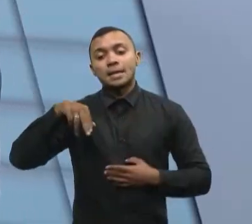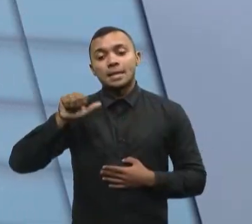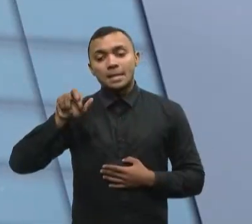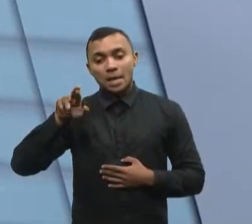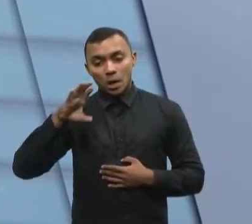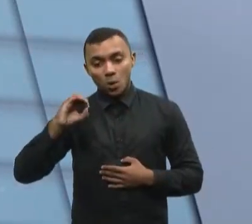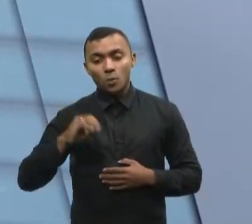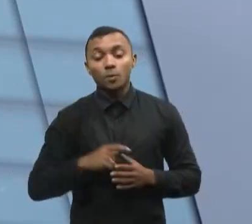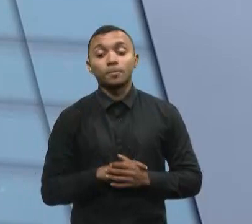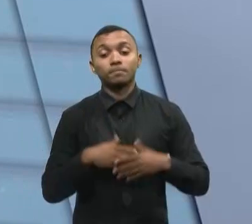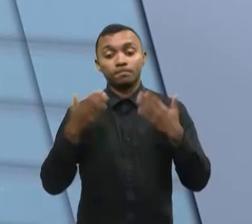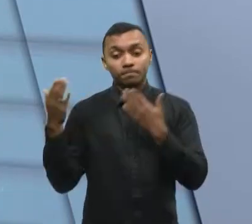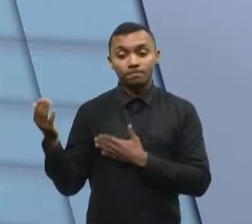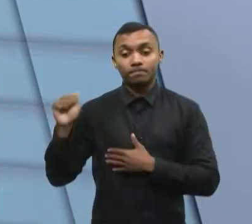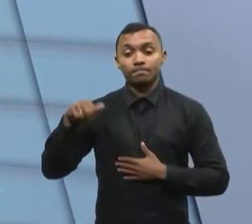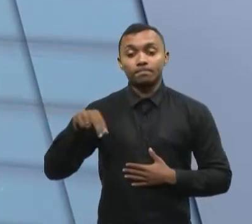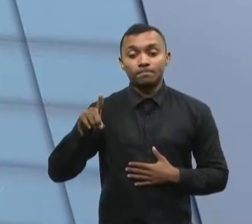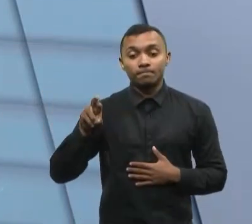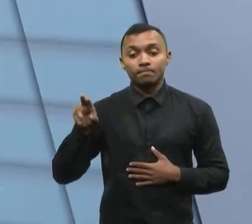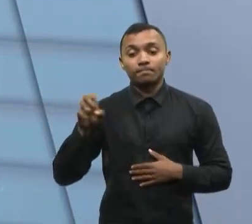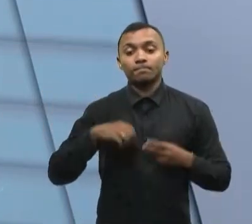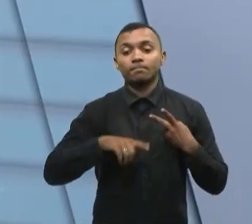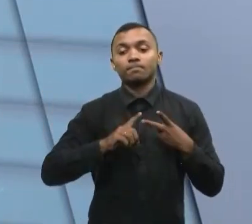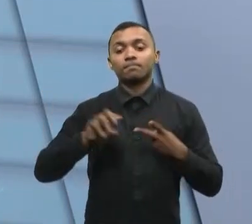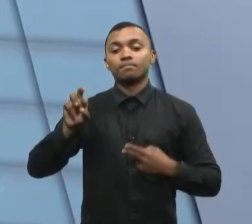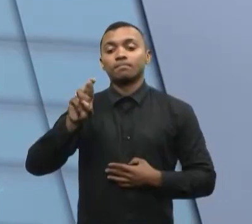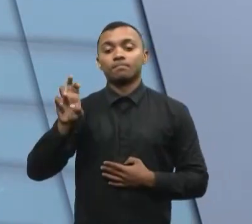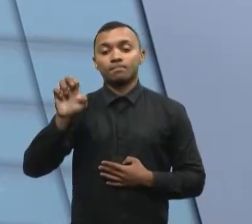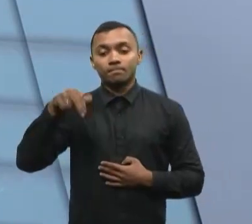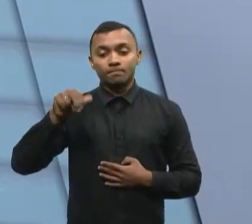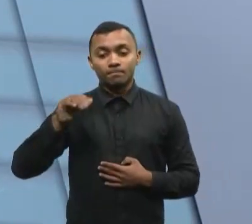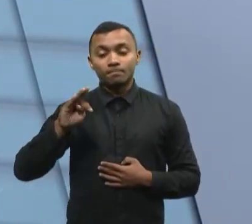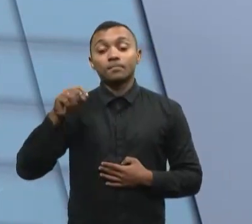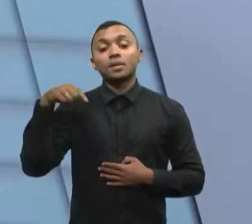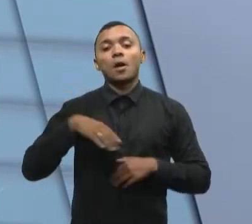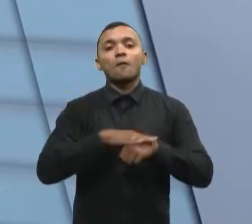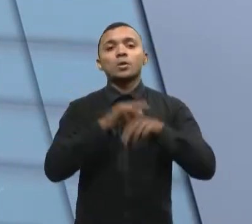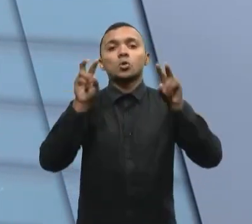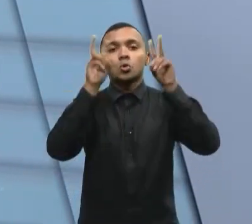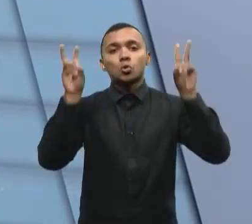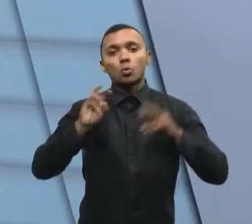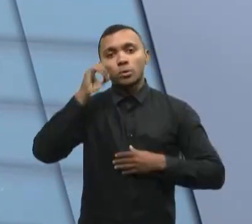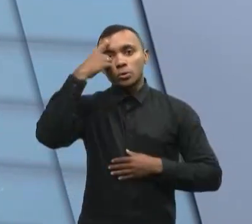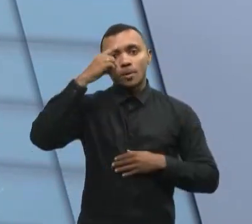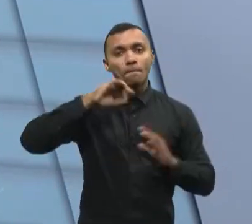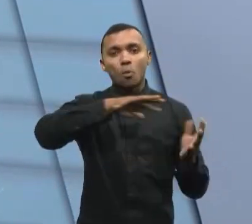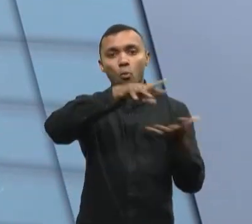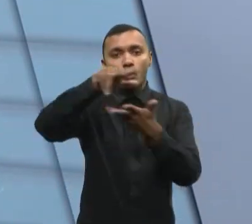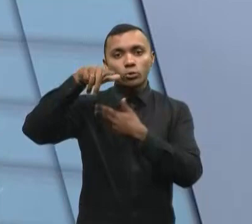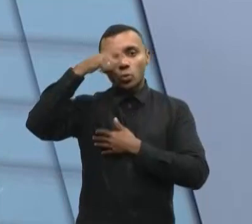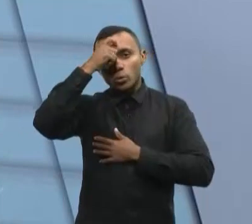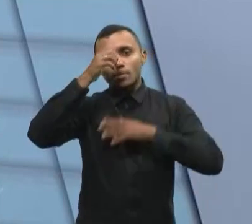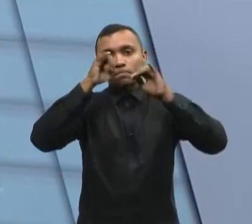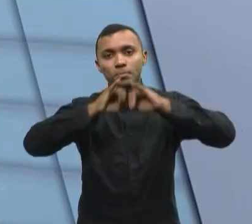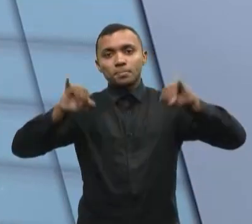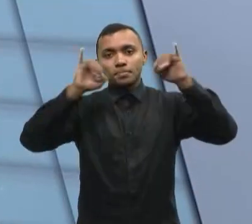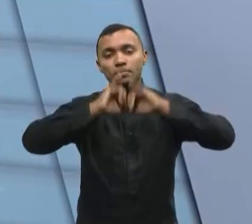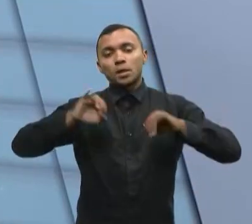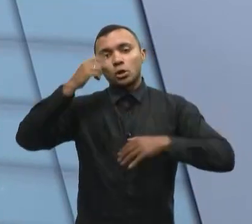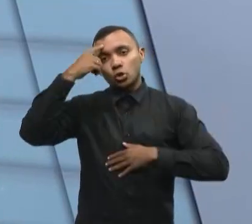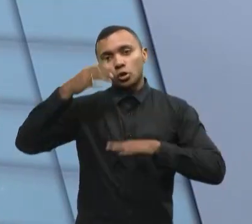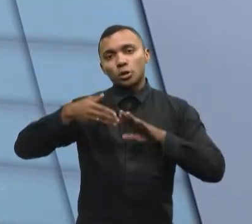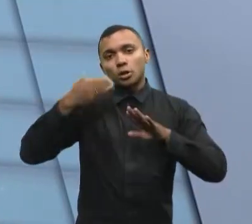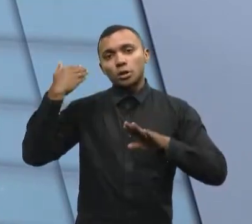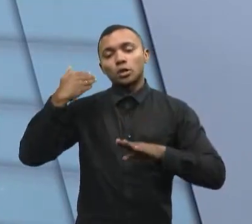O doutor André Manganelli e a Renata Soares aqui comigo. A gente está falando sobre o Dia Mundial de Conscientização do Autismo, que transcorreu no último dia 2 de abril. Foi um